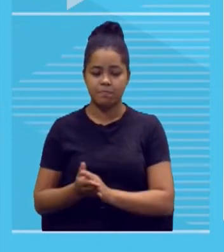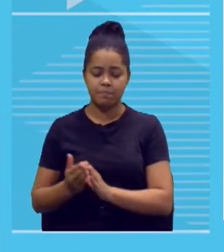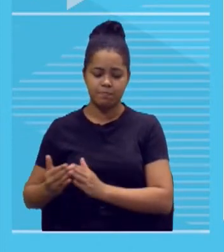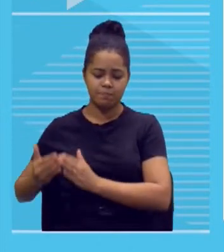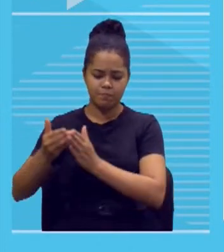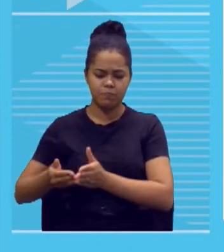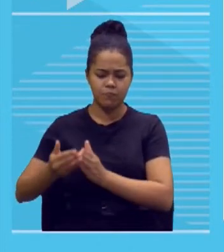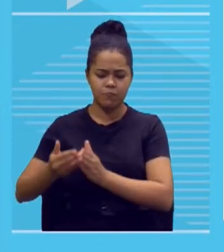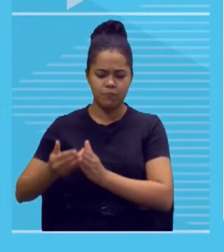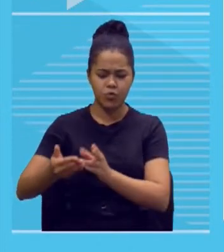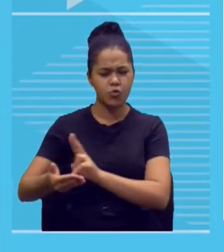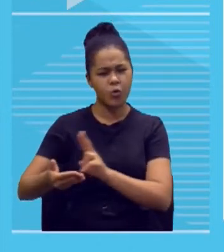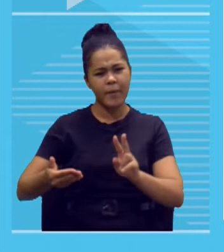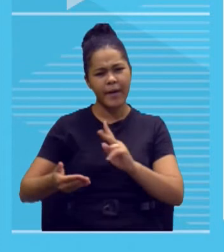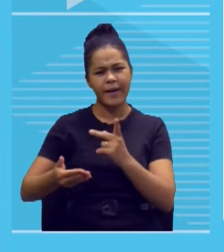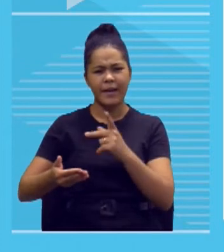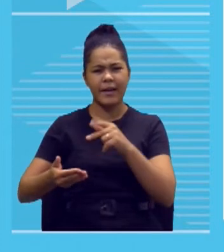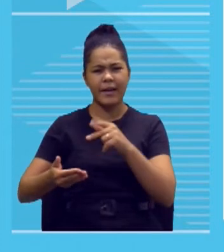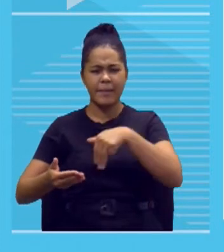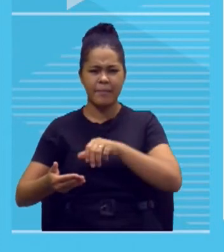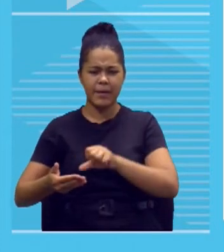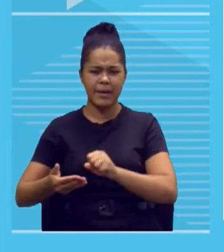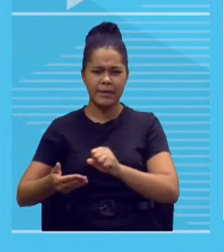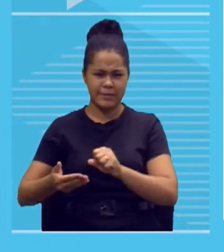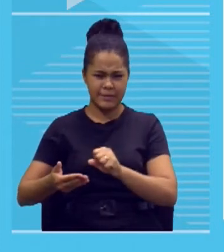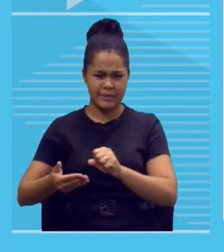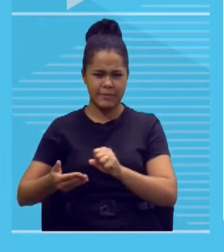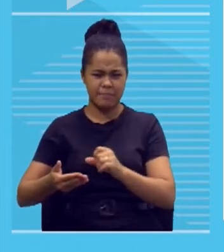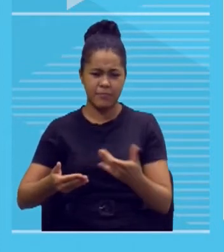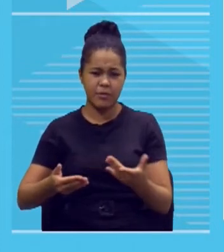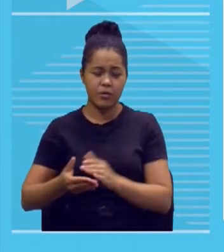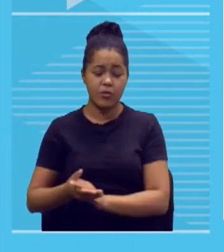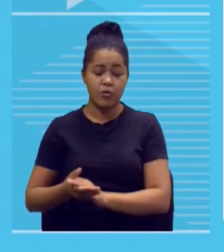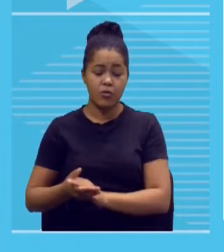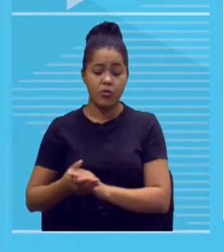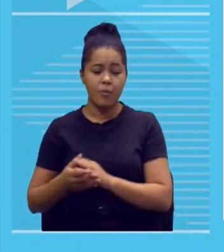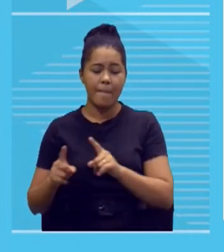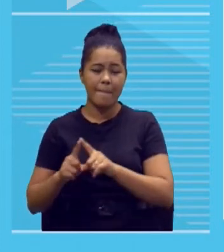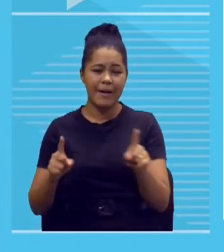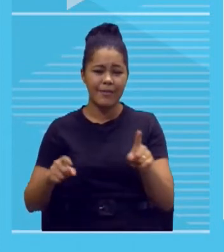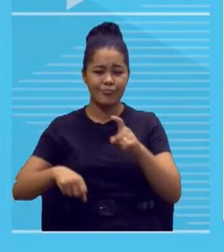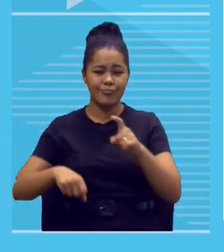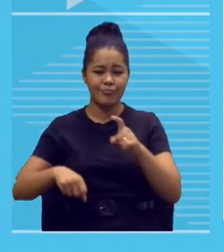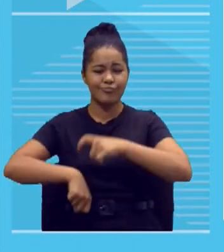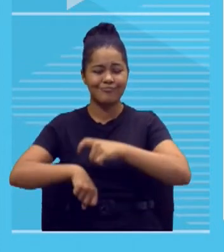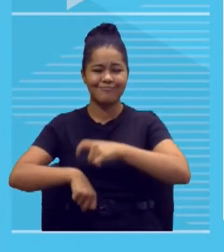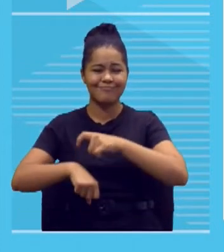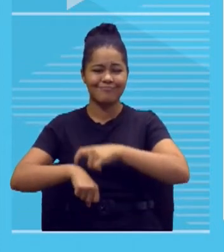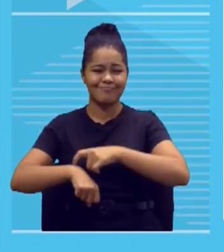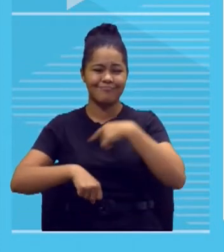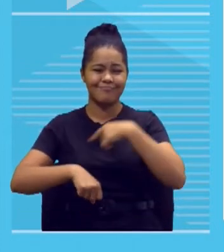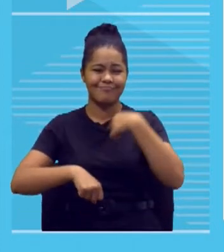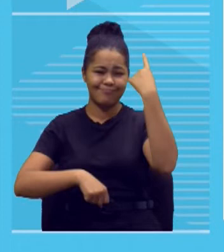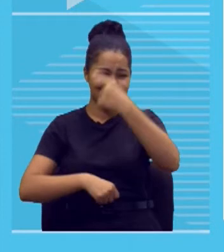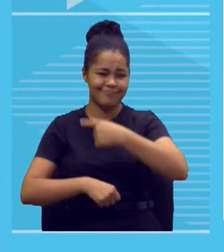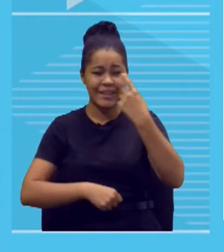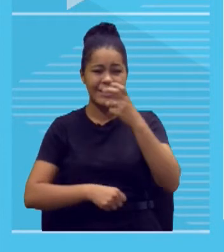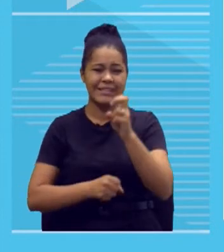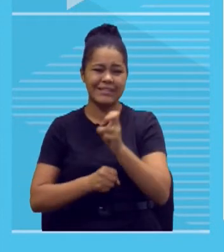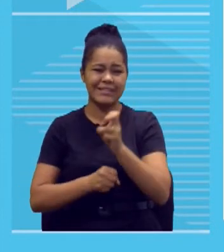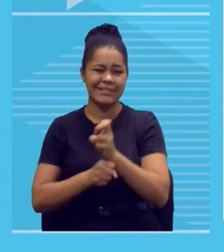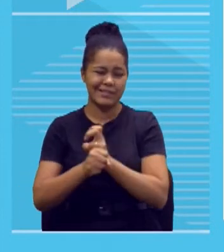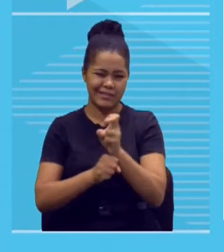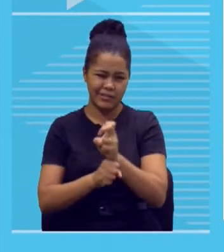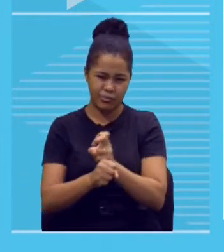beagle nome do navio navio simples cara sempre cinco anos viajando ó ó viagem meu patrão